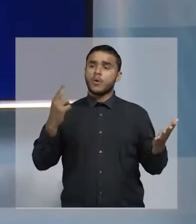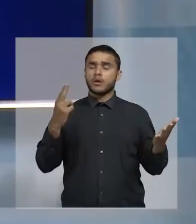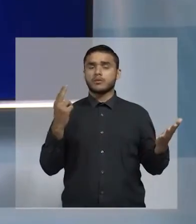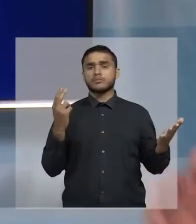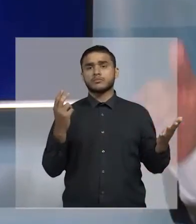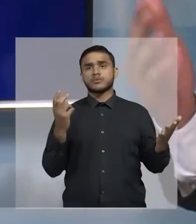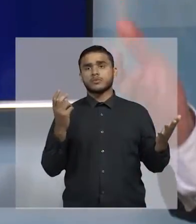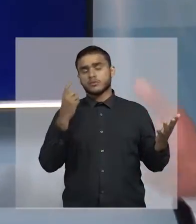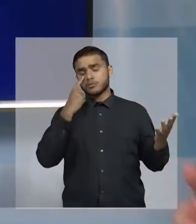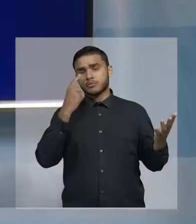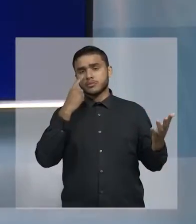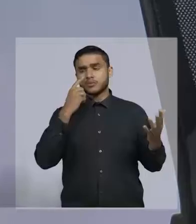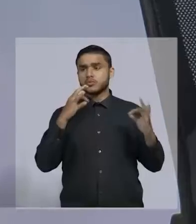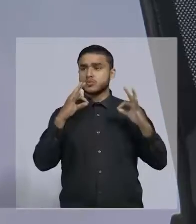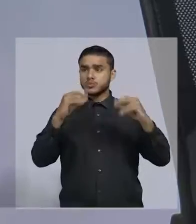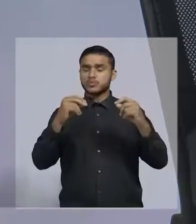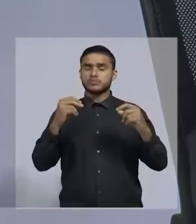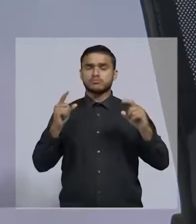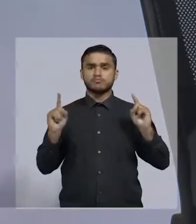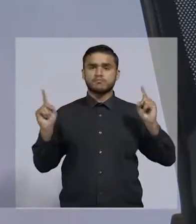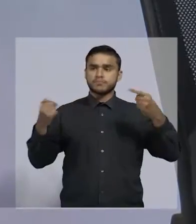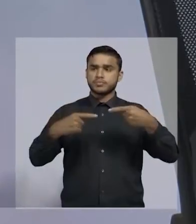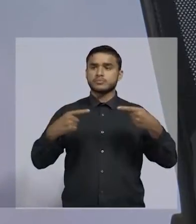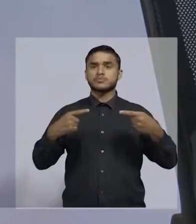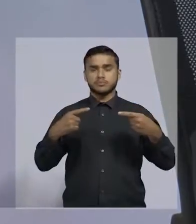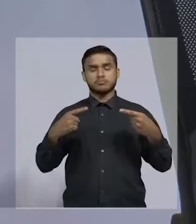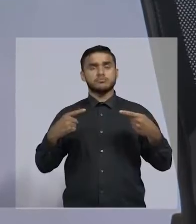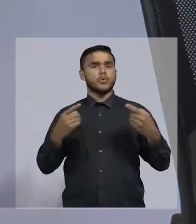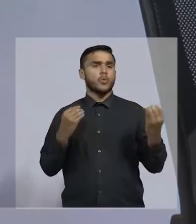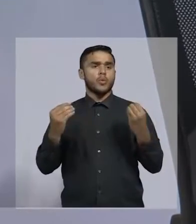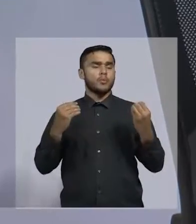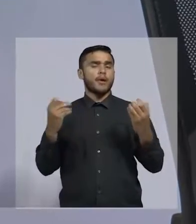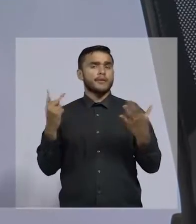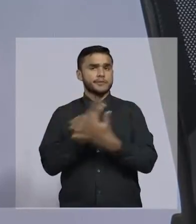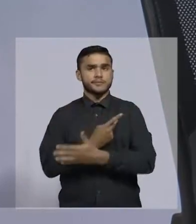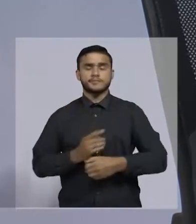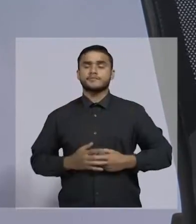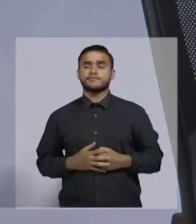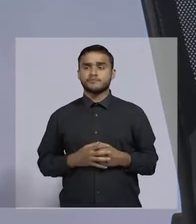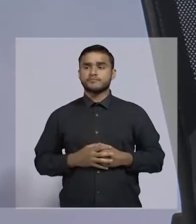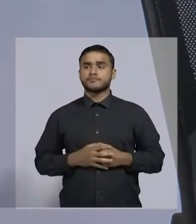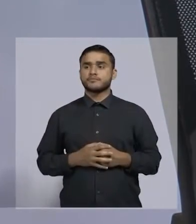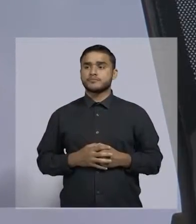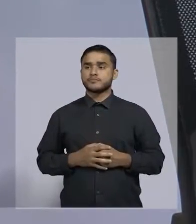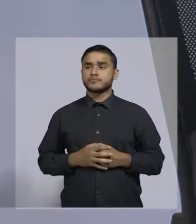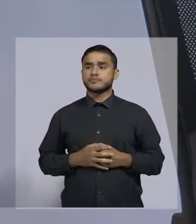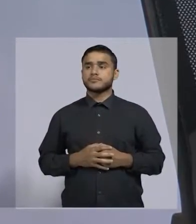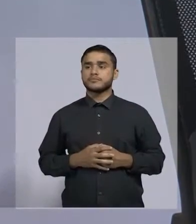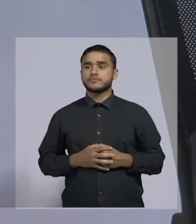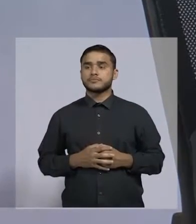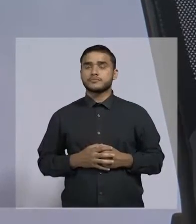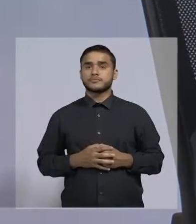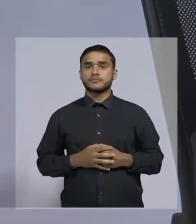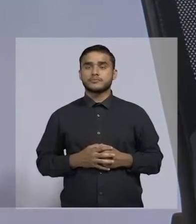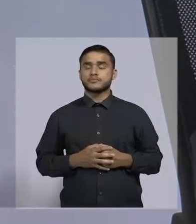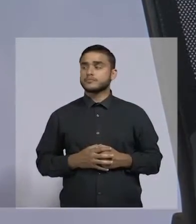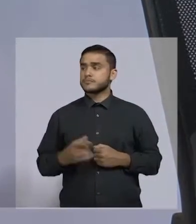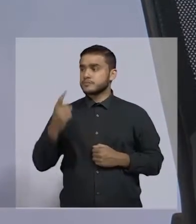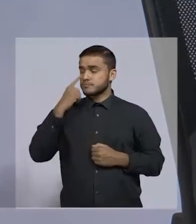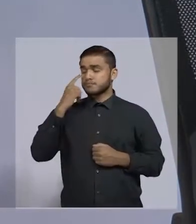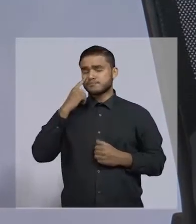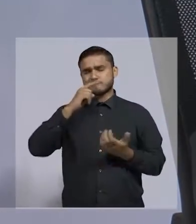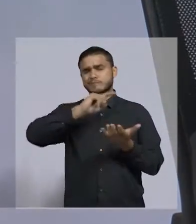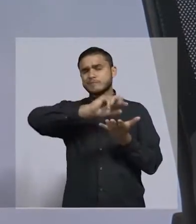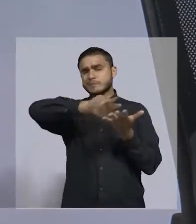nossas lideranças de oposição? Eu acho que existe um complexo de aspectos,